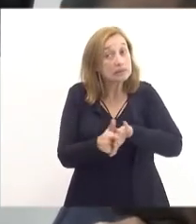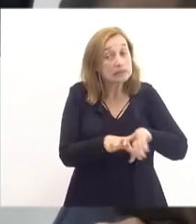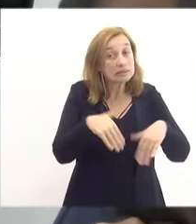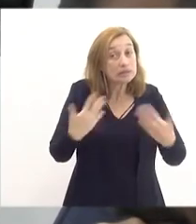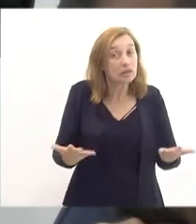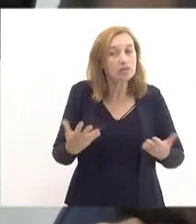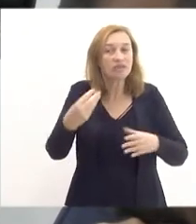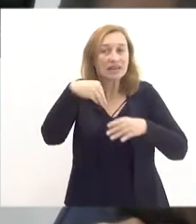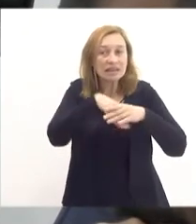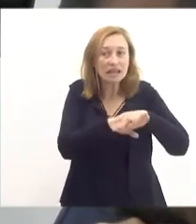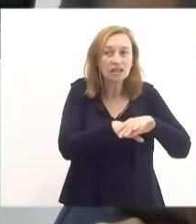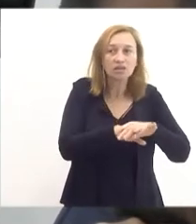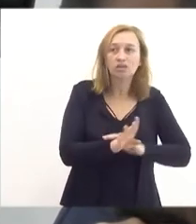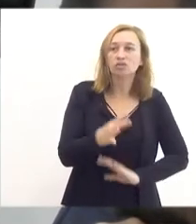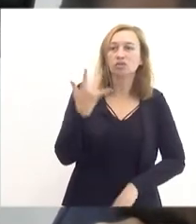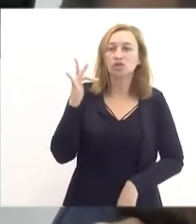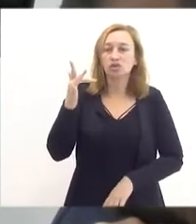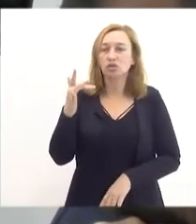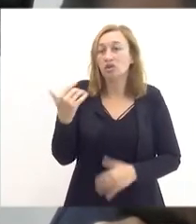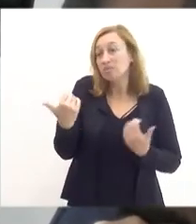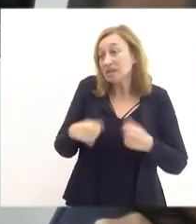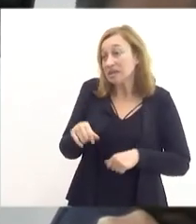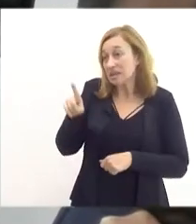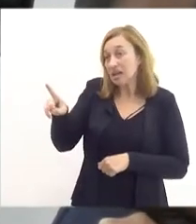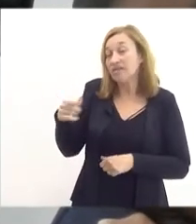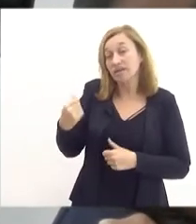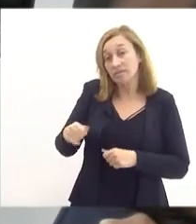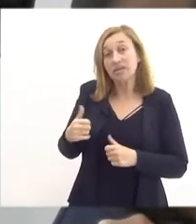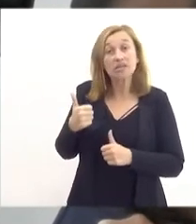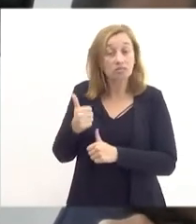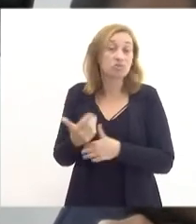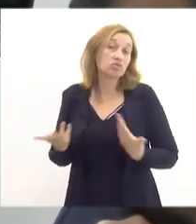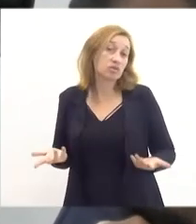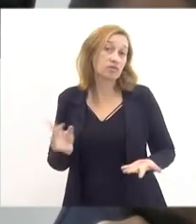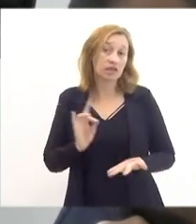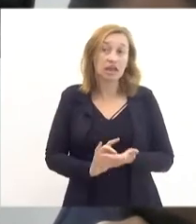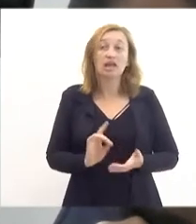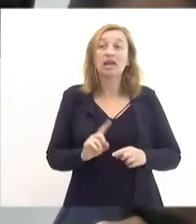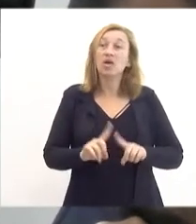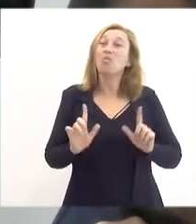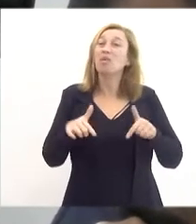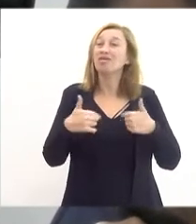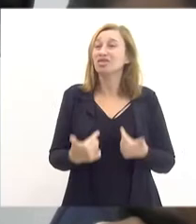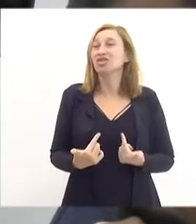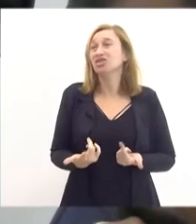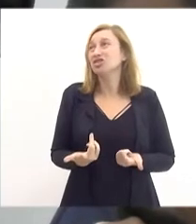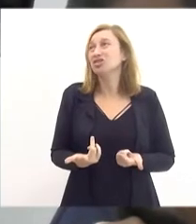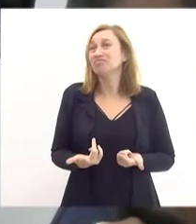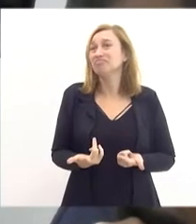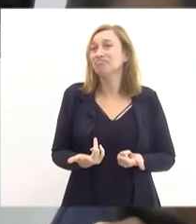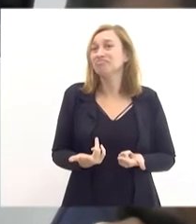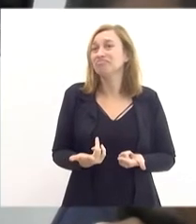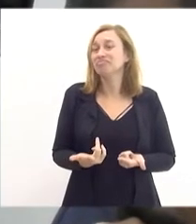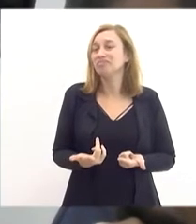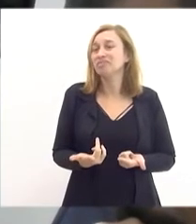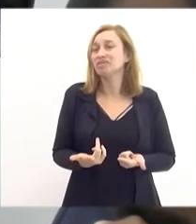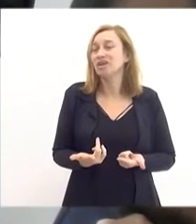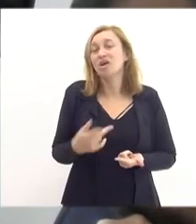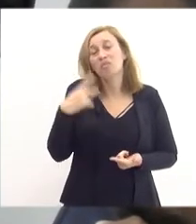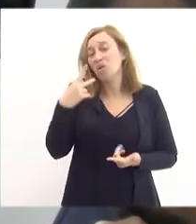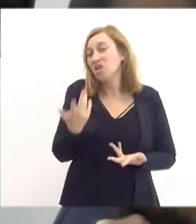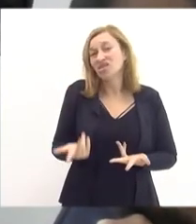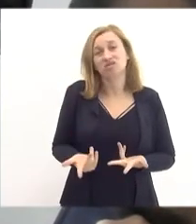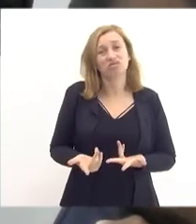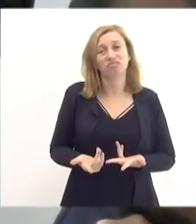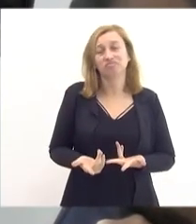tesouro e precisar lá, vai ter que cobrir mesmo. Então, é um efeito meramente político.